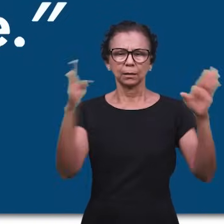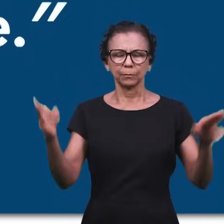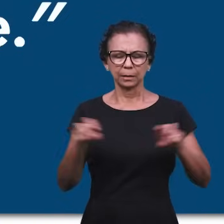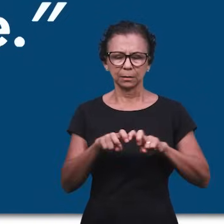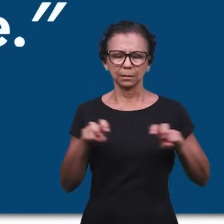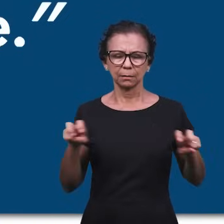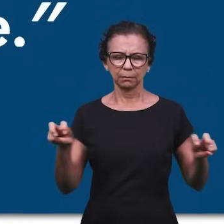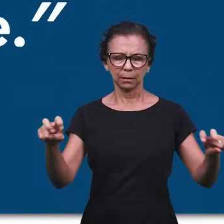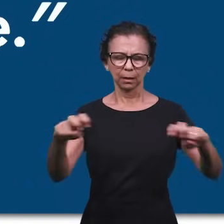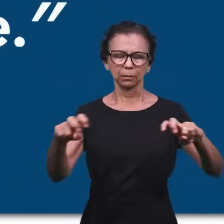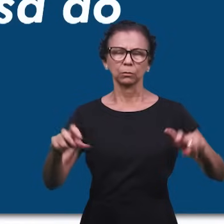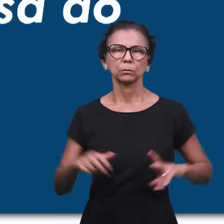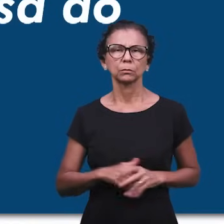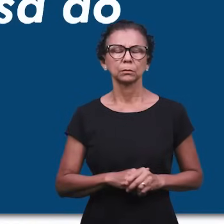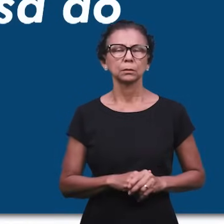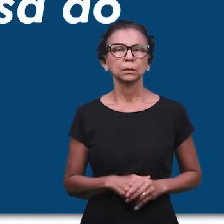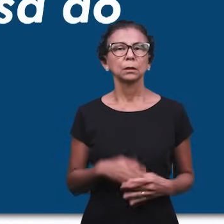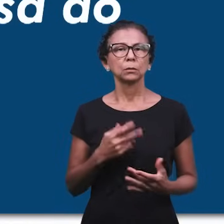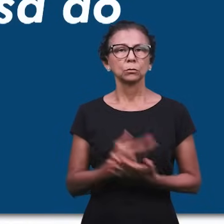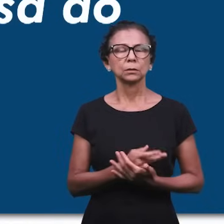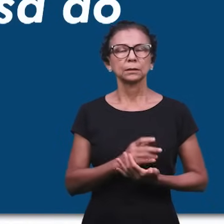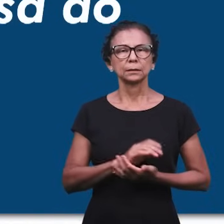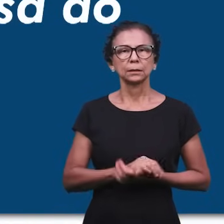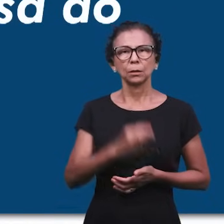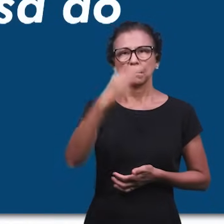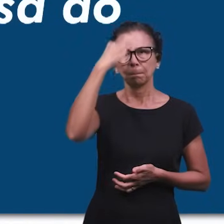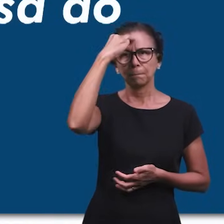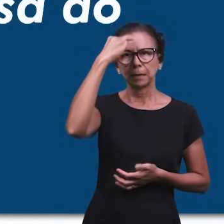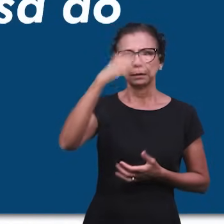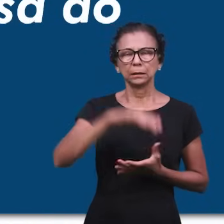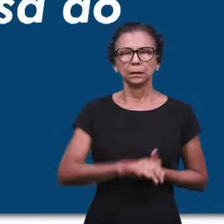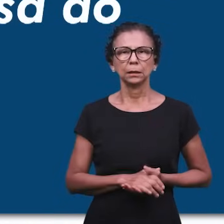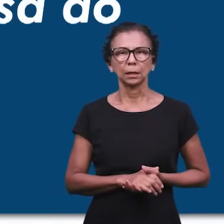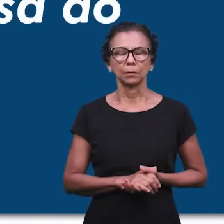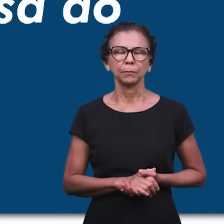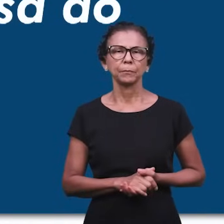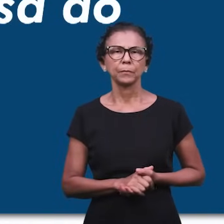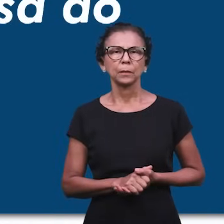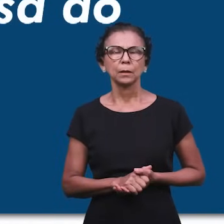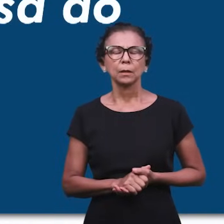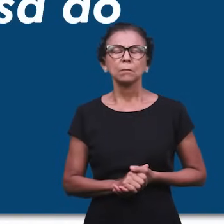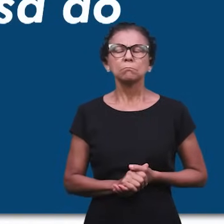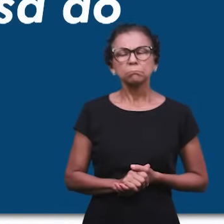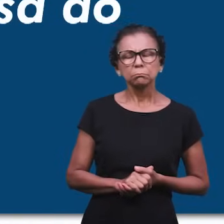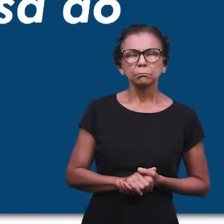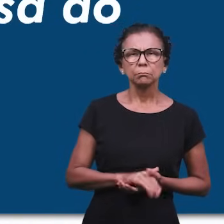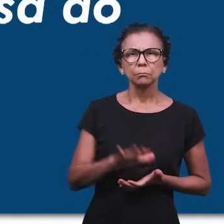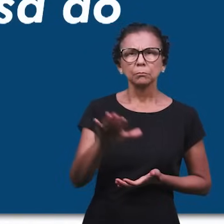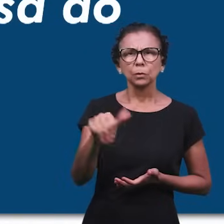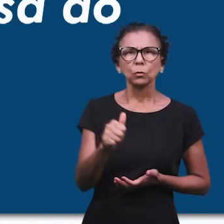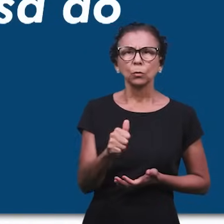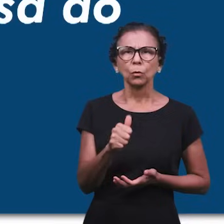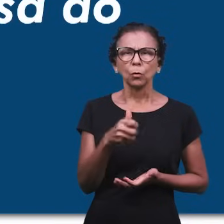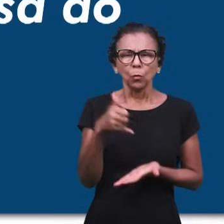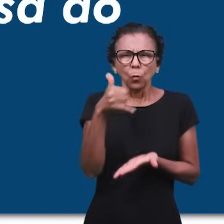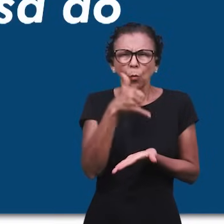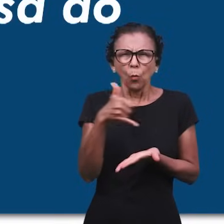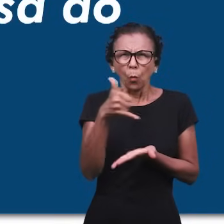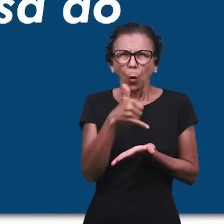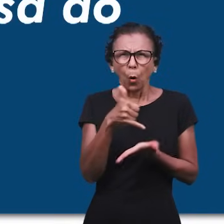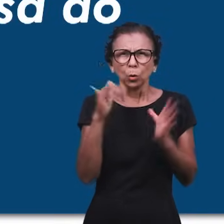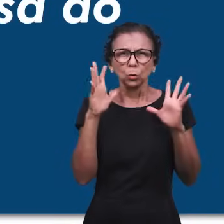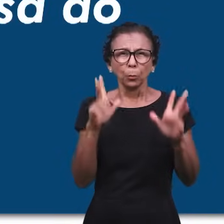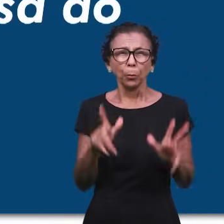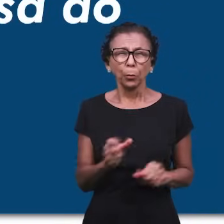estavam à mesa com ele. Então Maria, tomando um arrátel de unguento de nardo